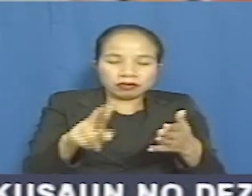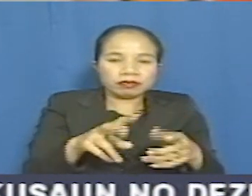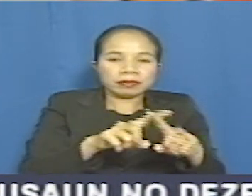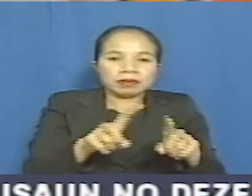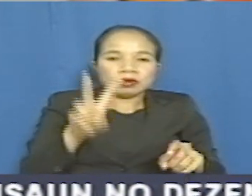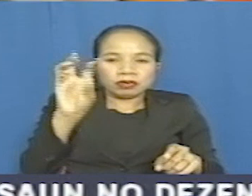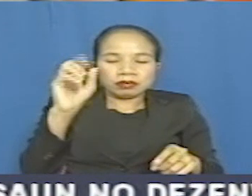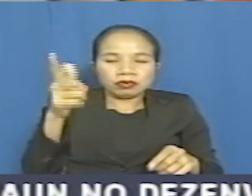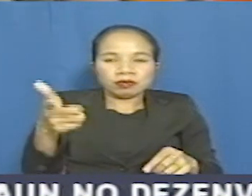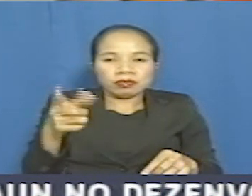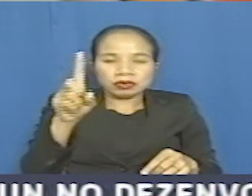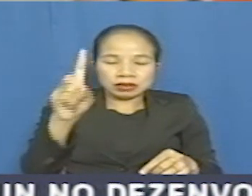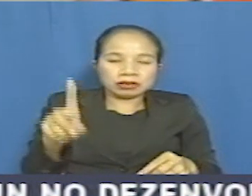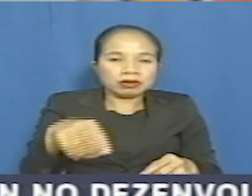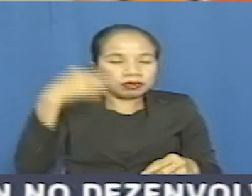21 governo alocatan